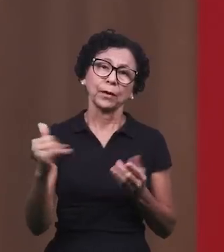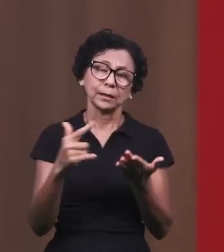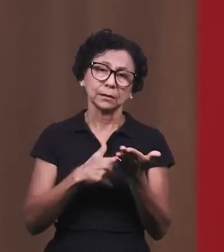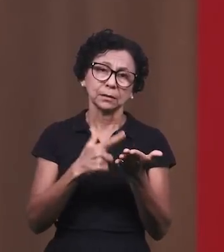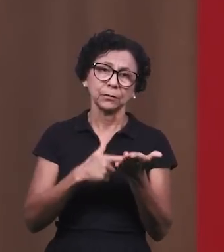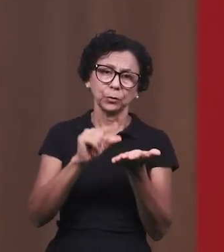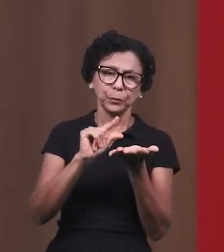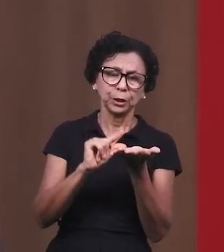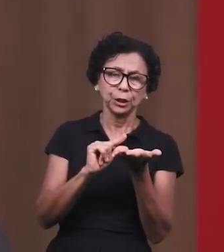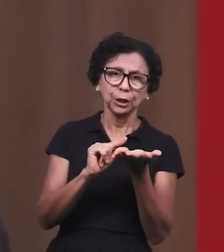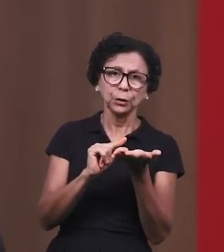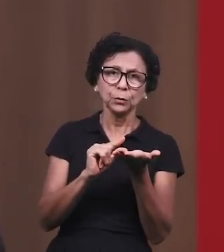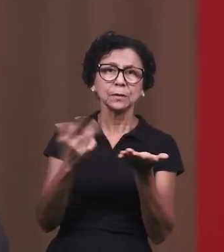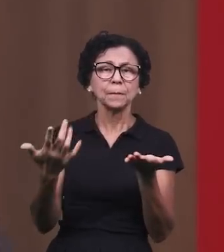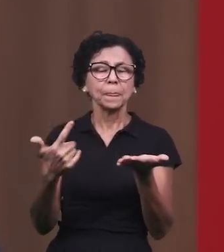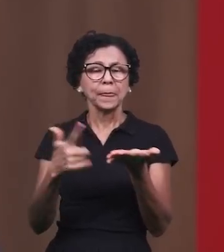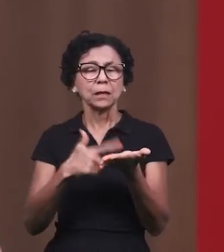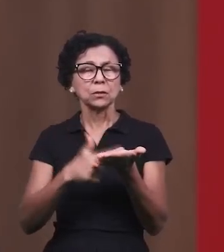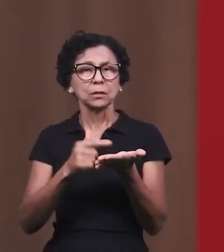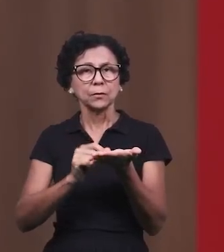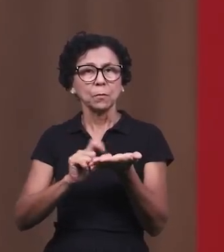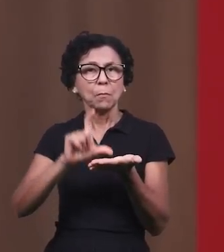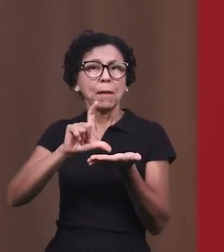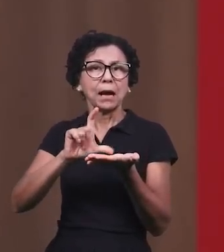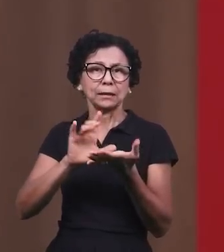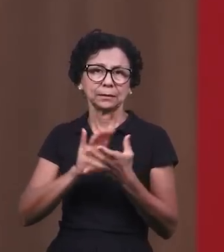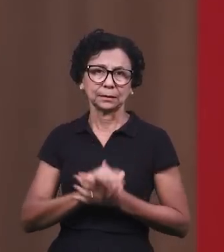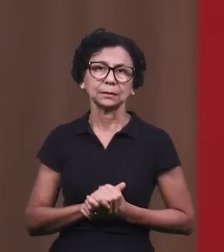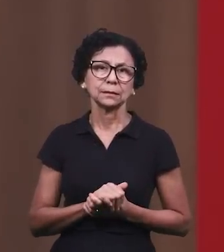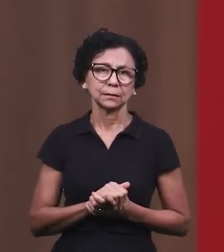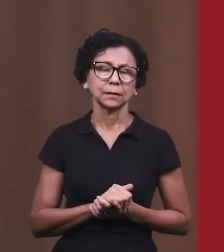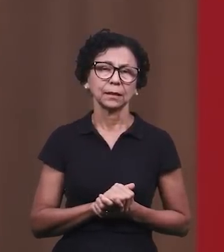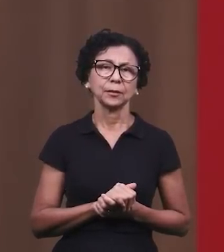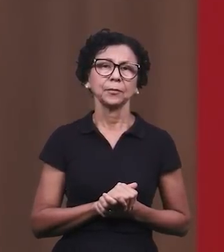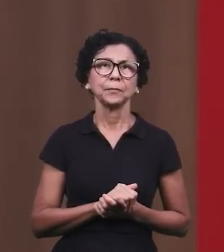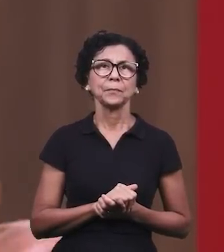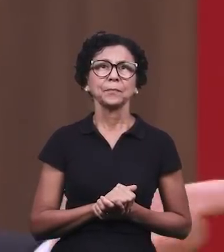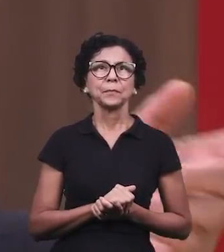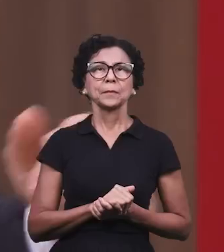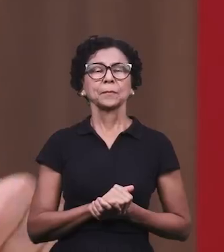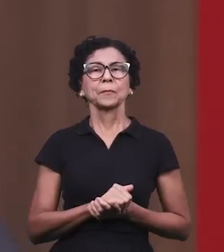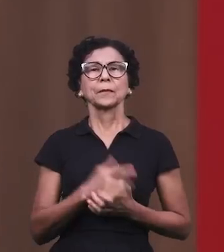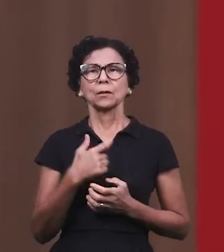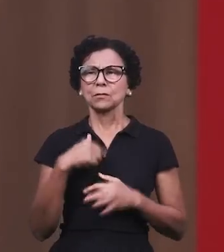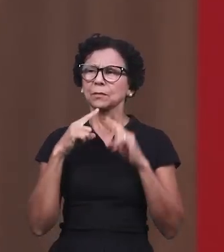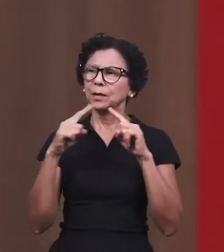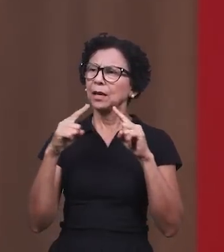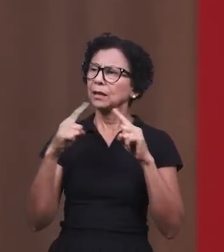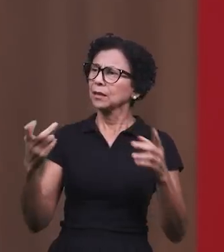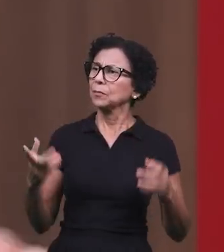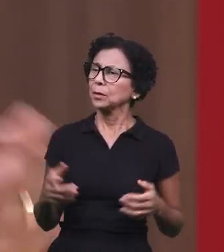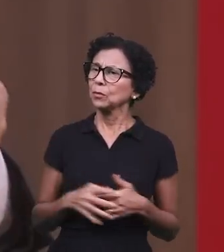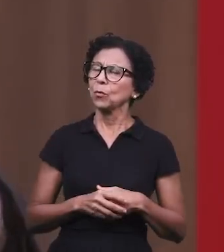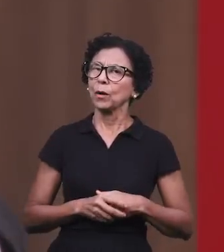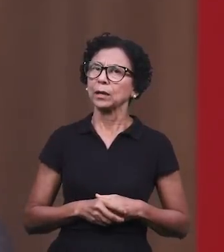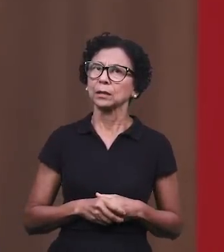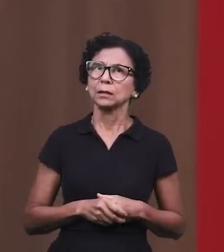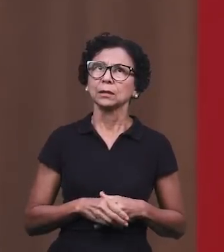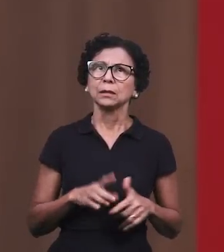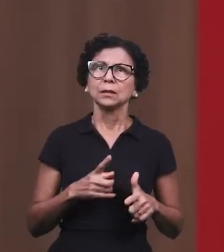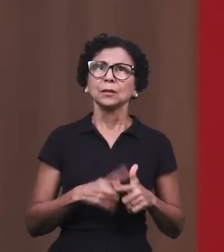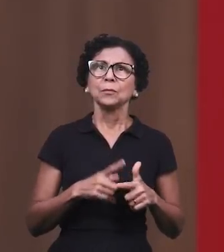entre os profetas maiores, mas pelo tamanho do livro, não pelo tamanho do profeta. Mas aí é só uma coisa que eu sempre reclamei disso aí. Por que